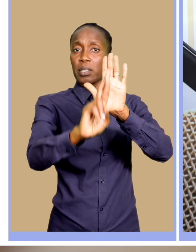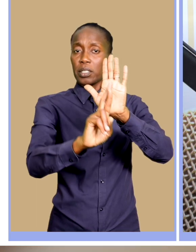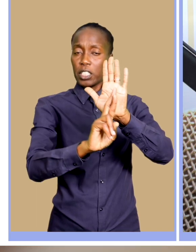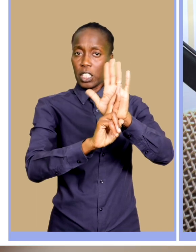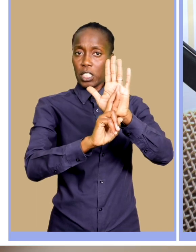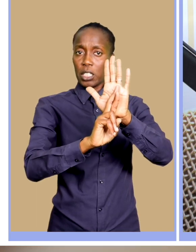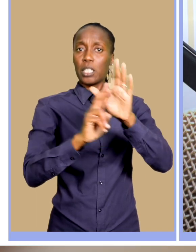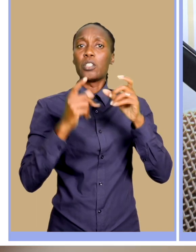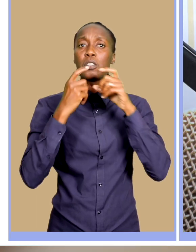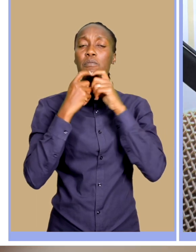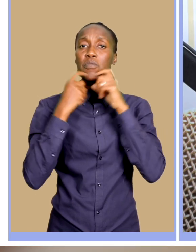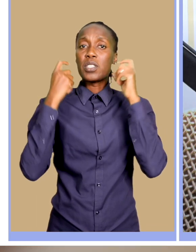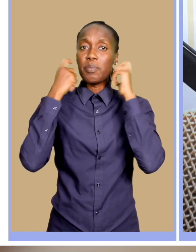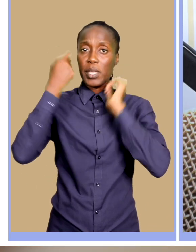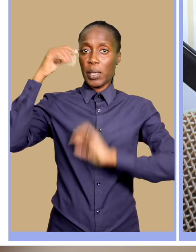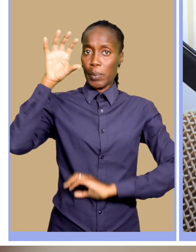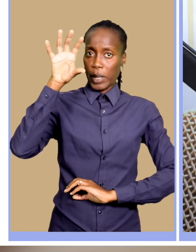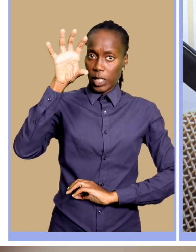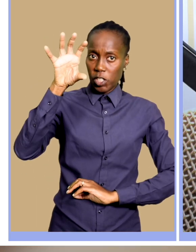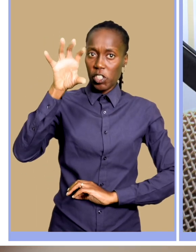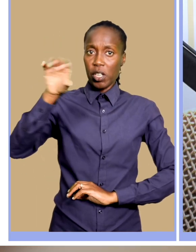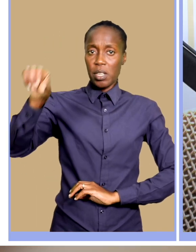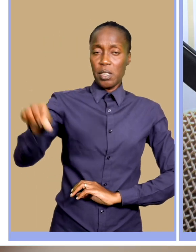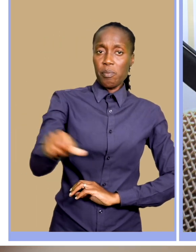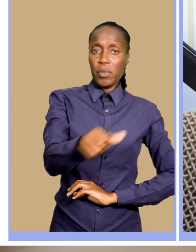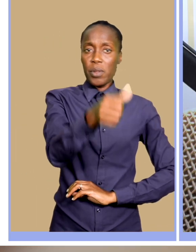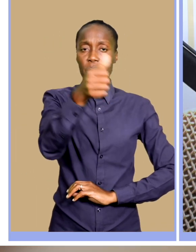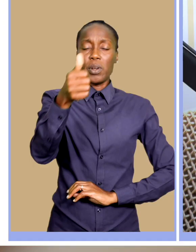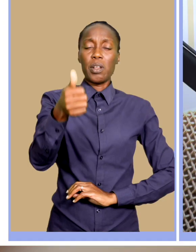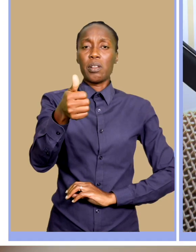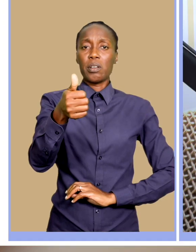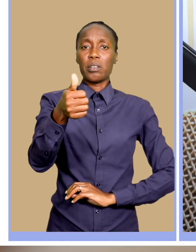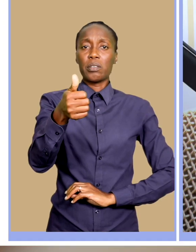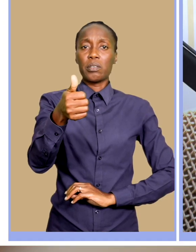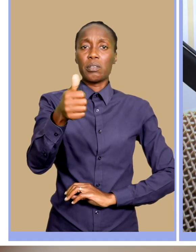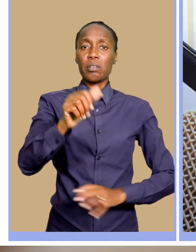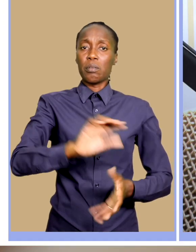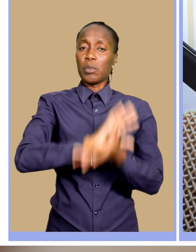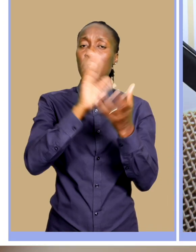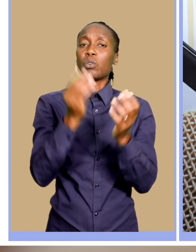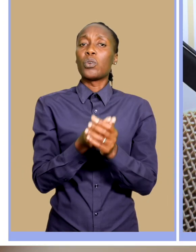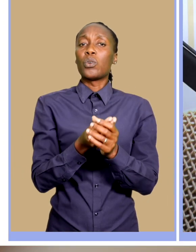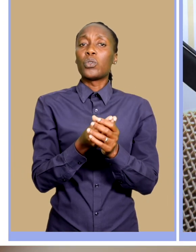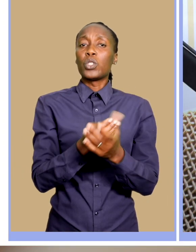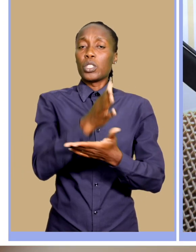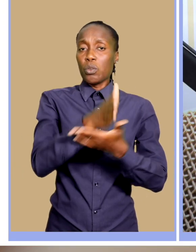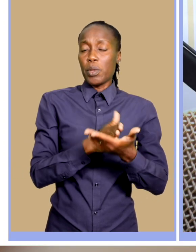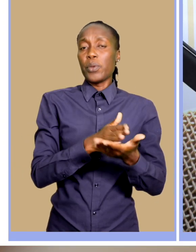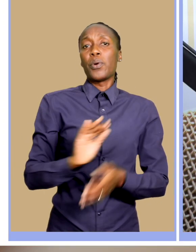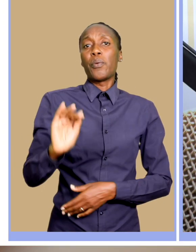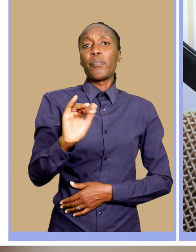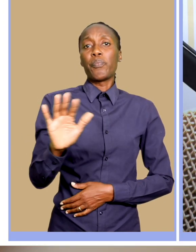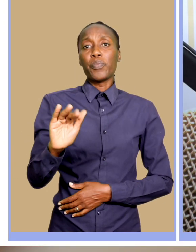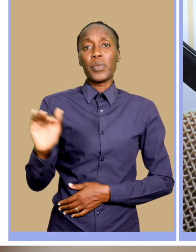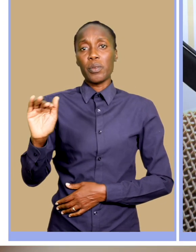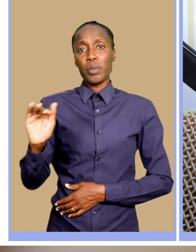conduta do país e que visam, obviamente, a melhoria do bem-estar e ambiental